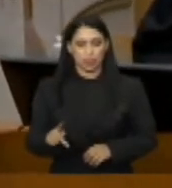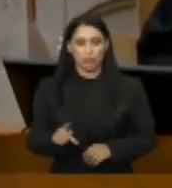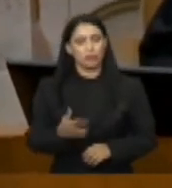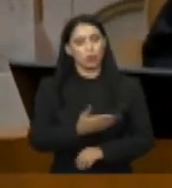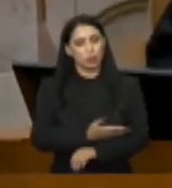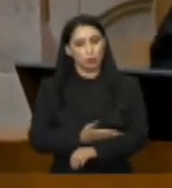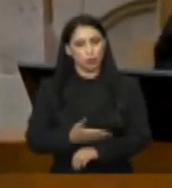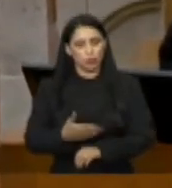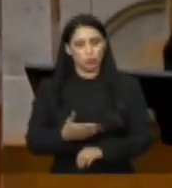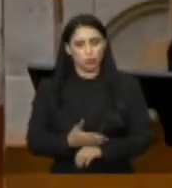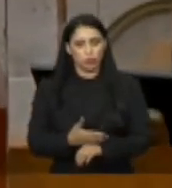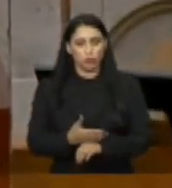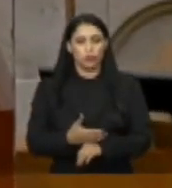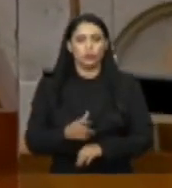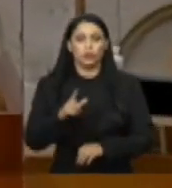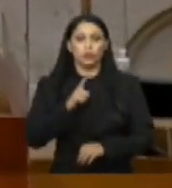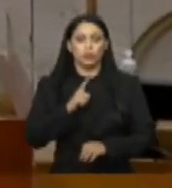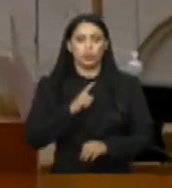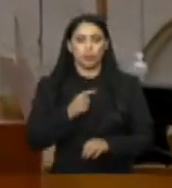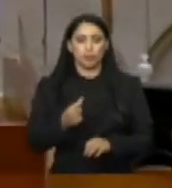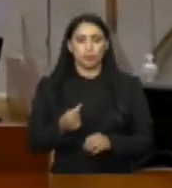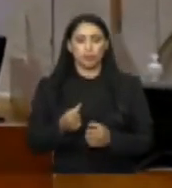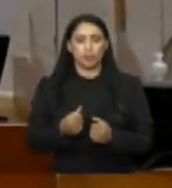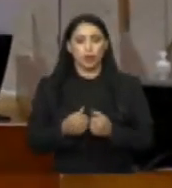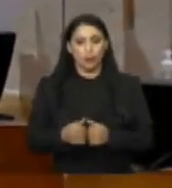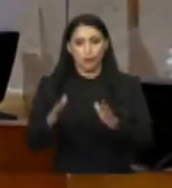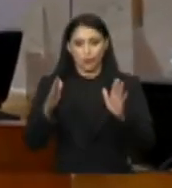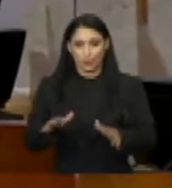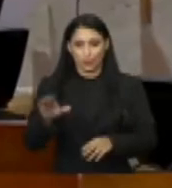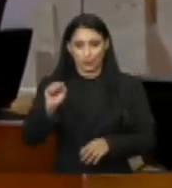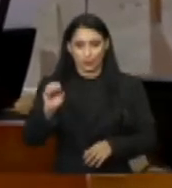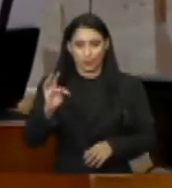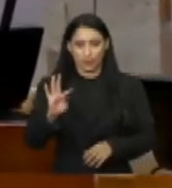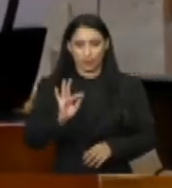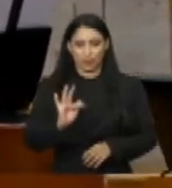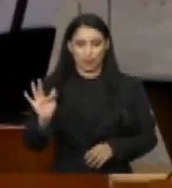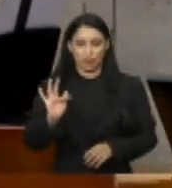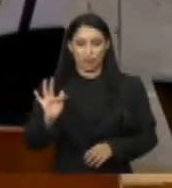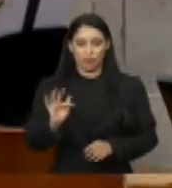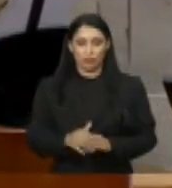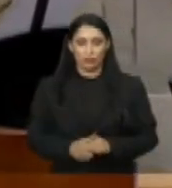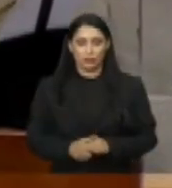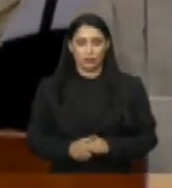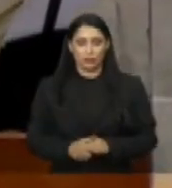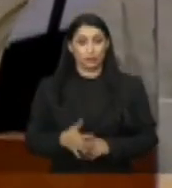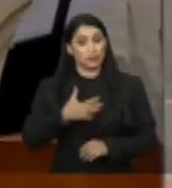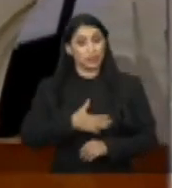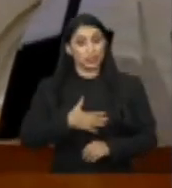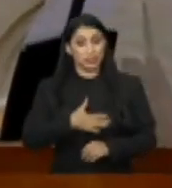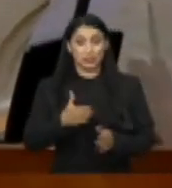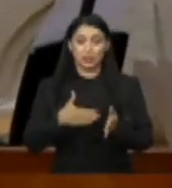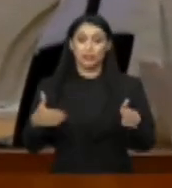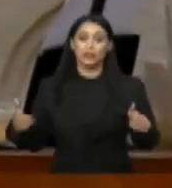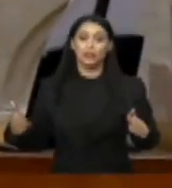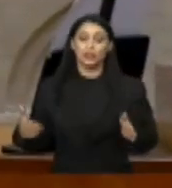praxe desde a criação da nossa Corte Superior. E, para a satisfação de